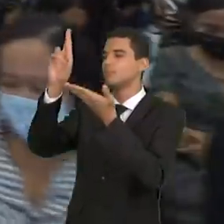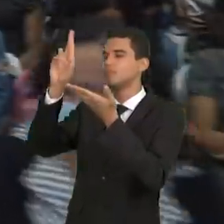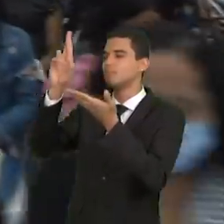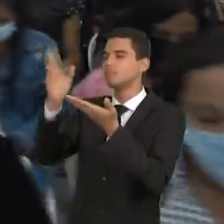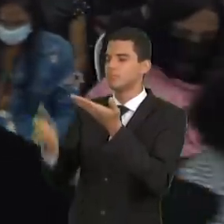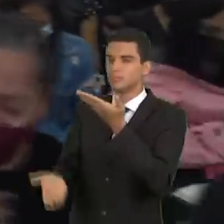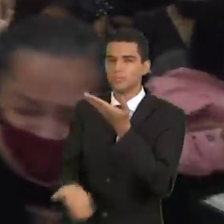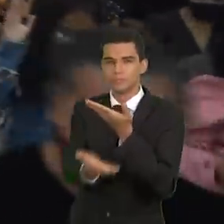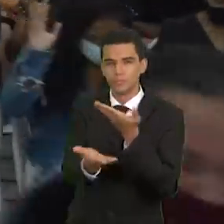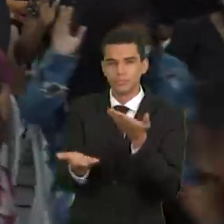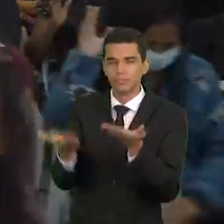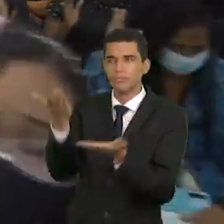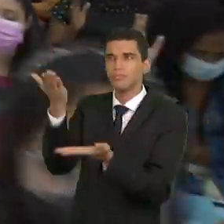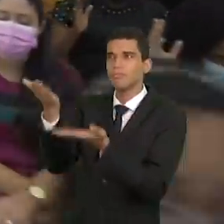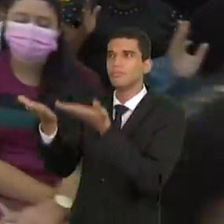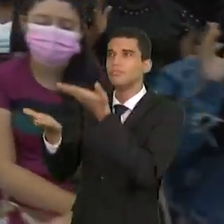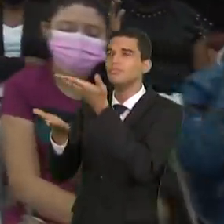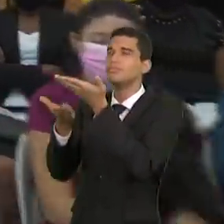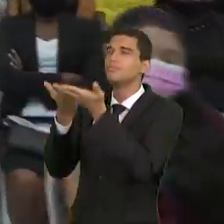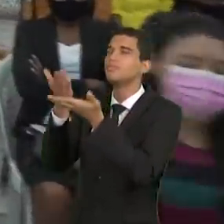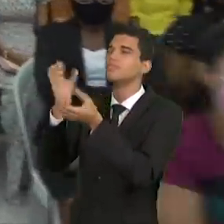Exalta.